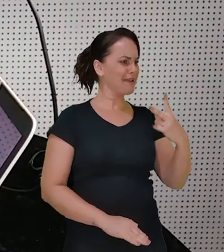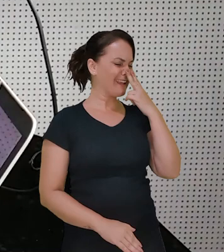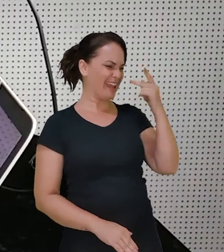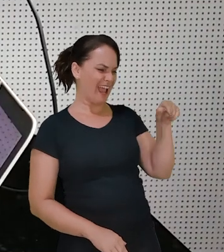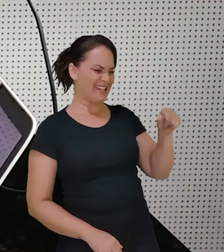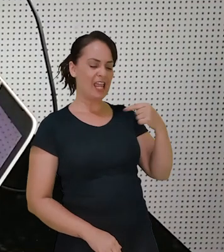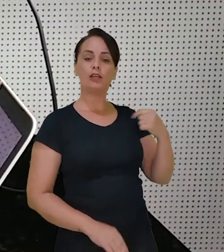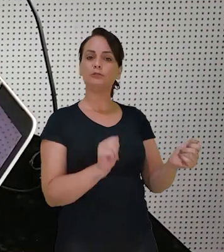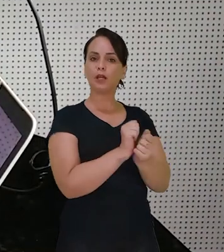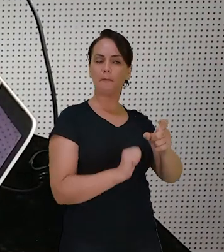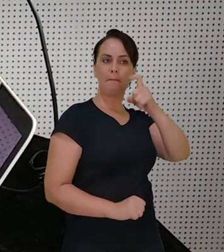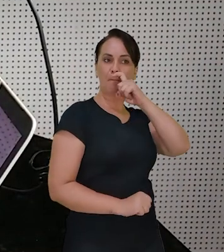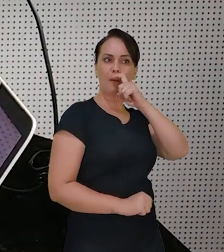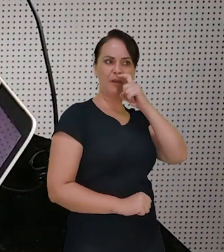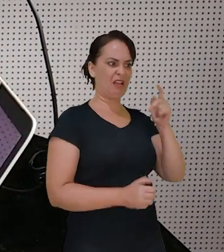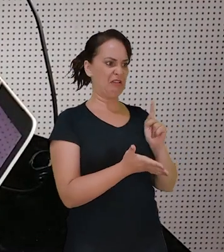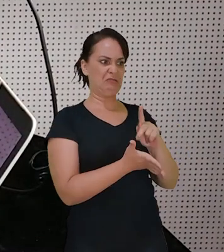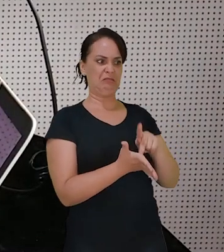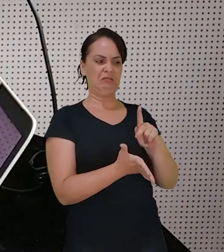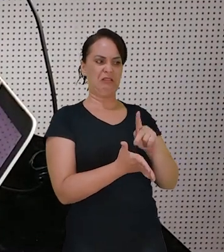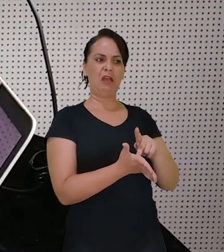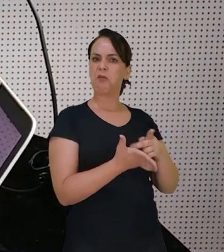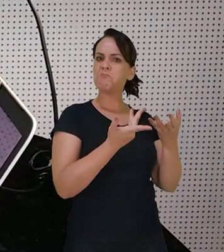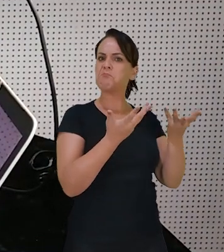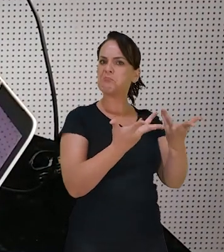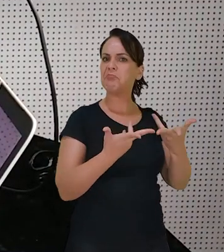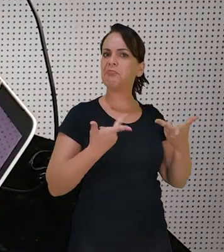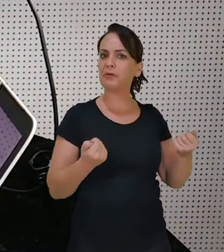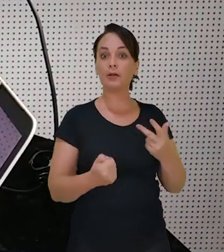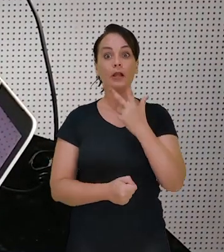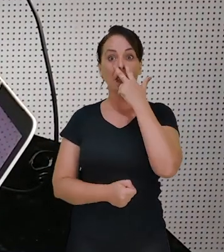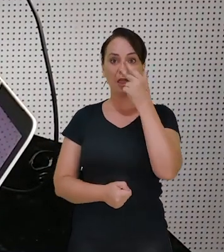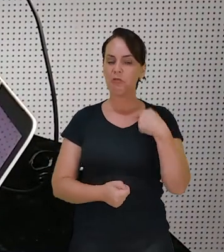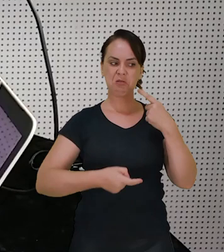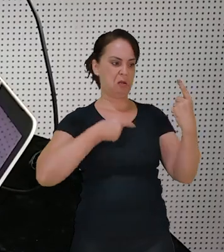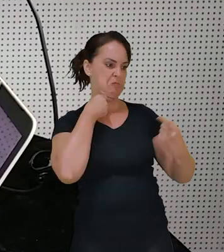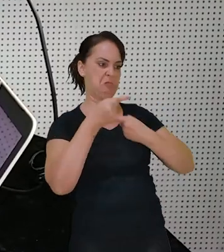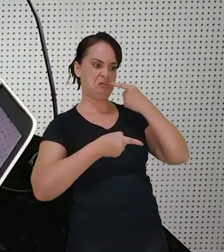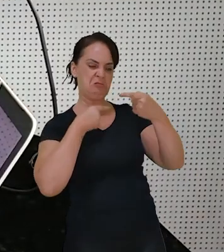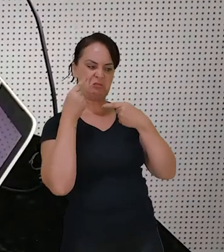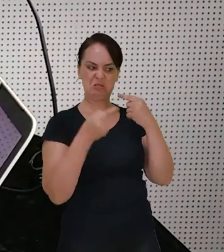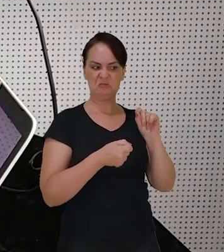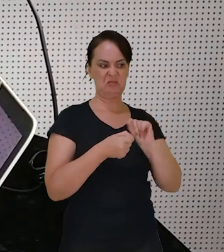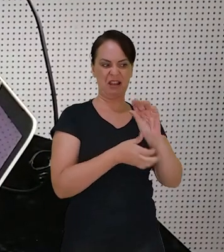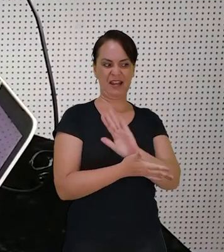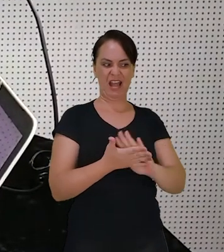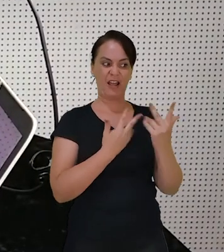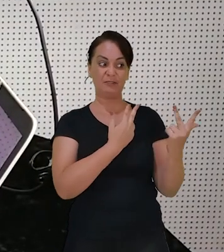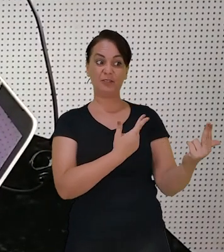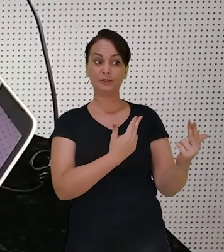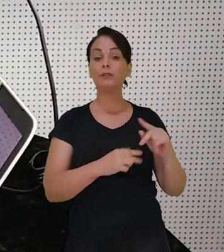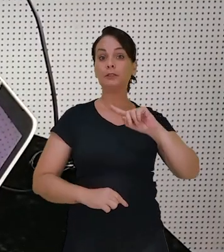ele e seu pai eram, na verdade, muito eficientes. Acho que eu não conseguiria fazer nada daquilo.